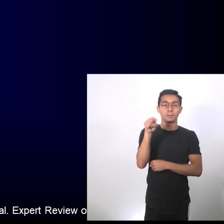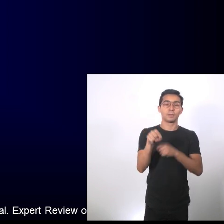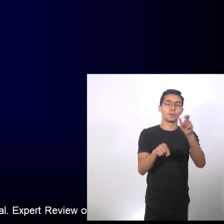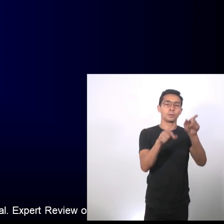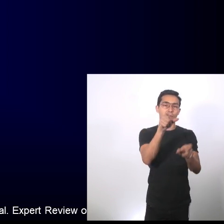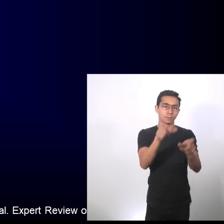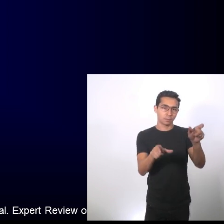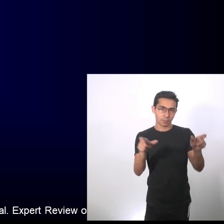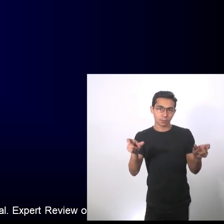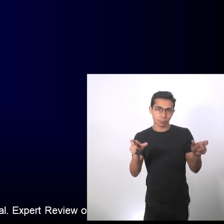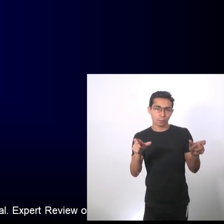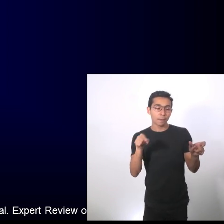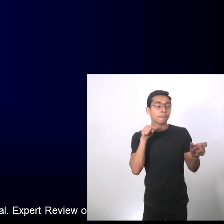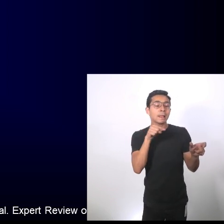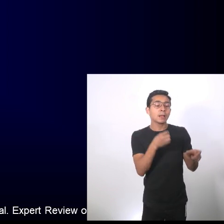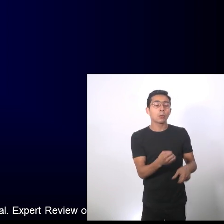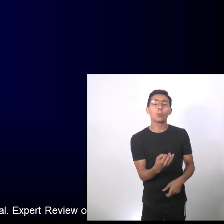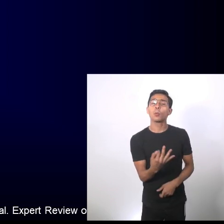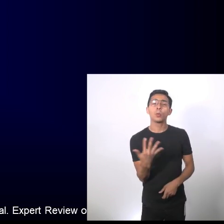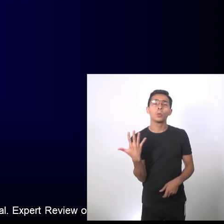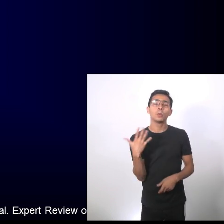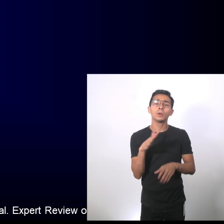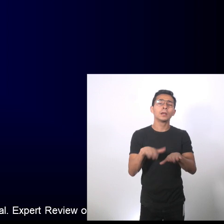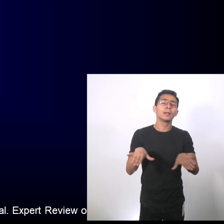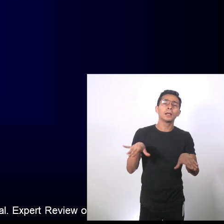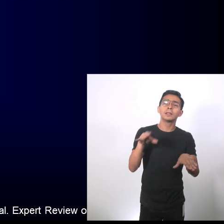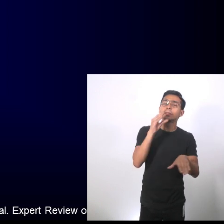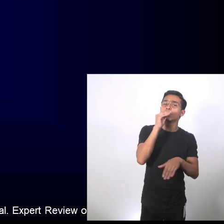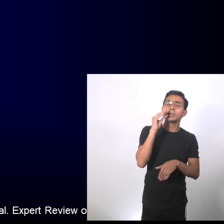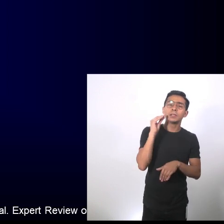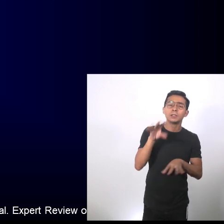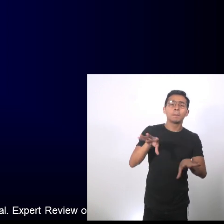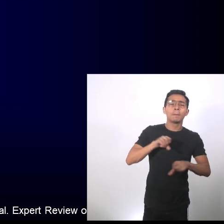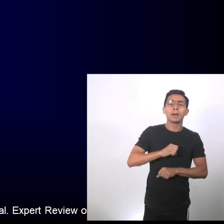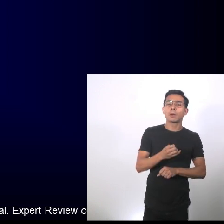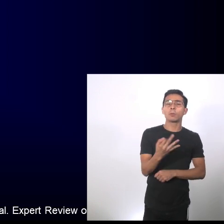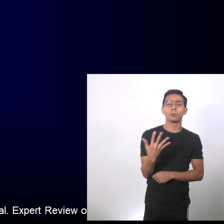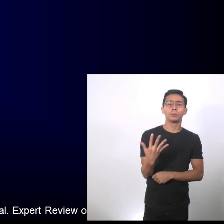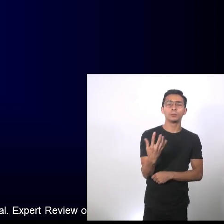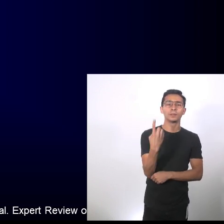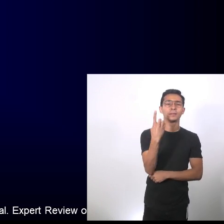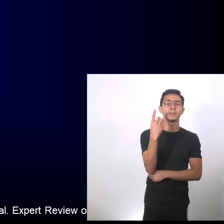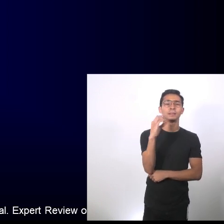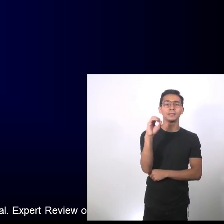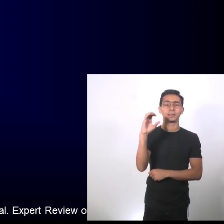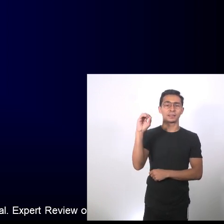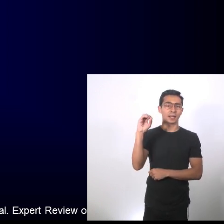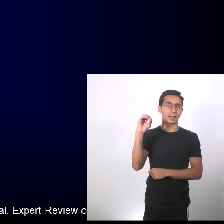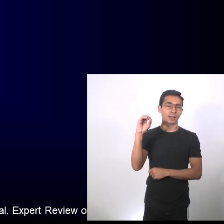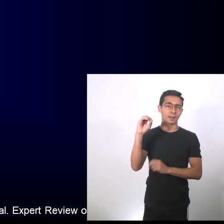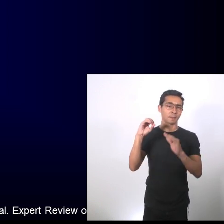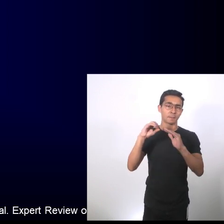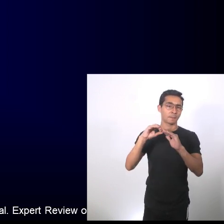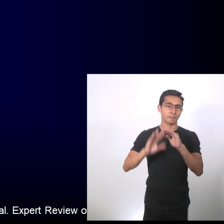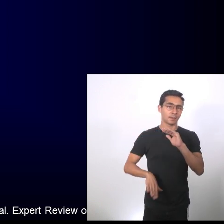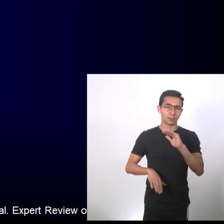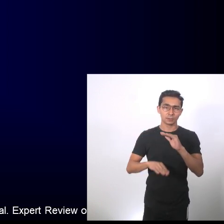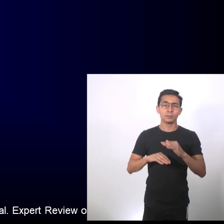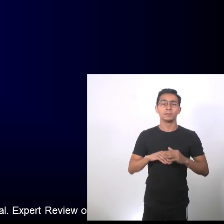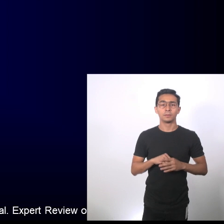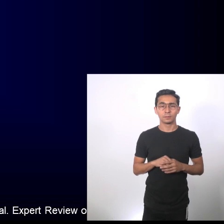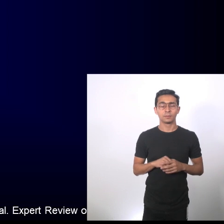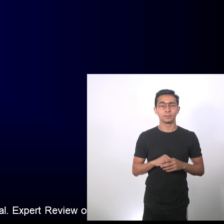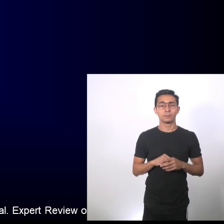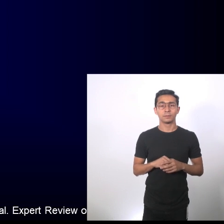eram em crianças e adolescentes, são menos de 100 casos em crianças e adolescentes até o momento, e os casos, de